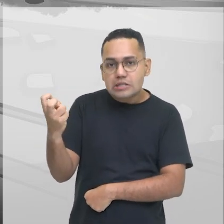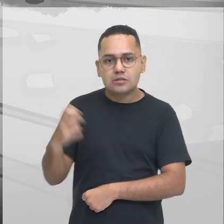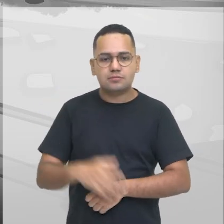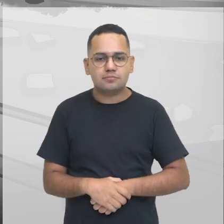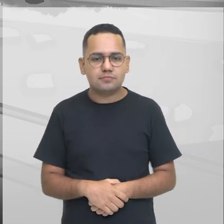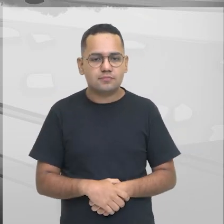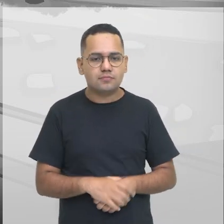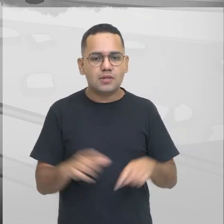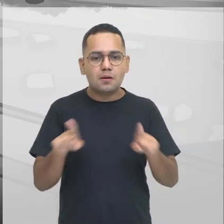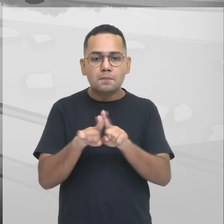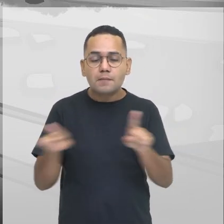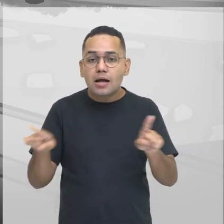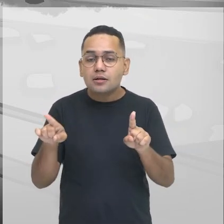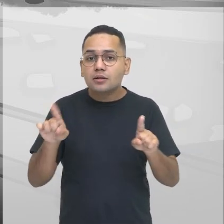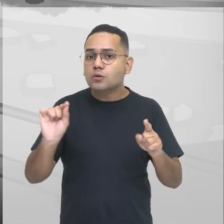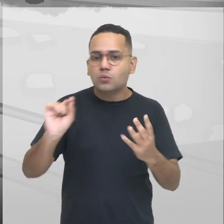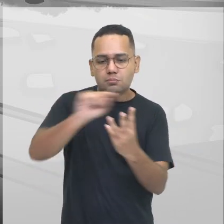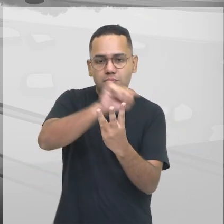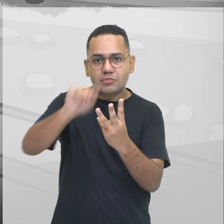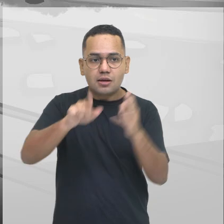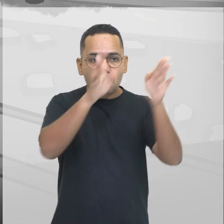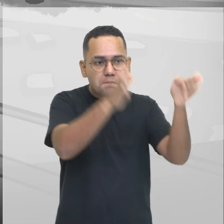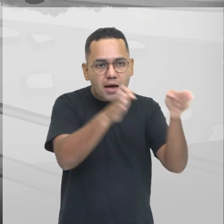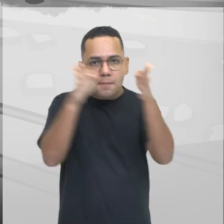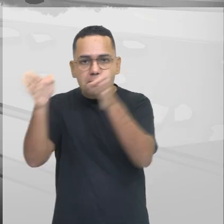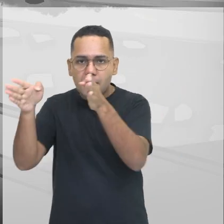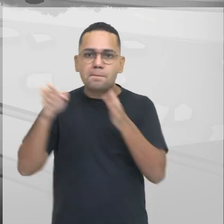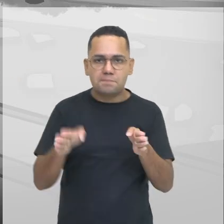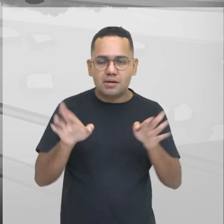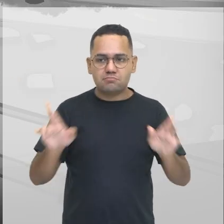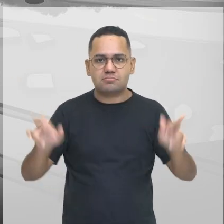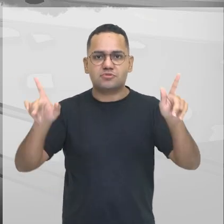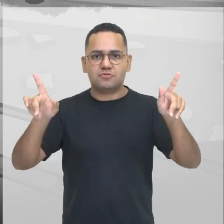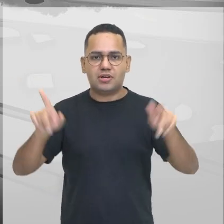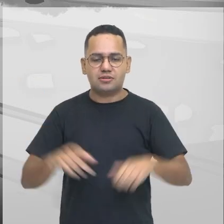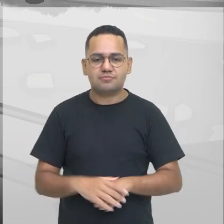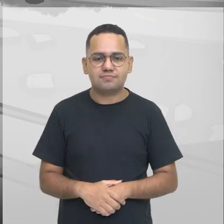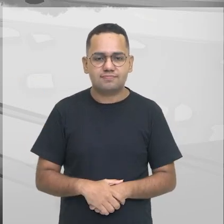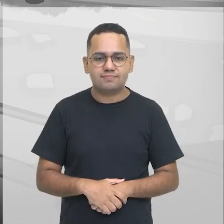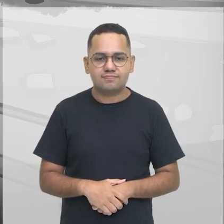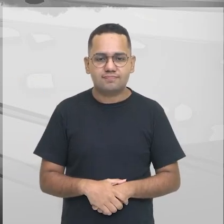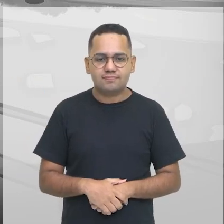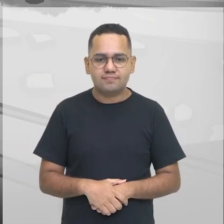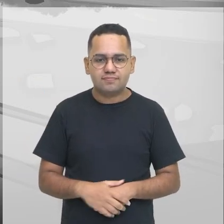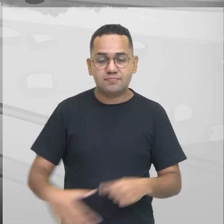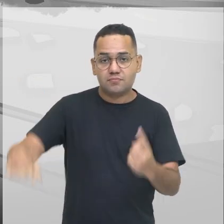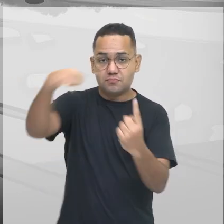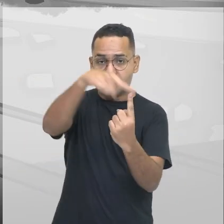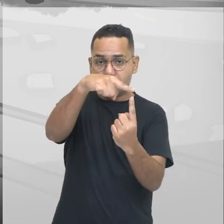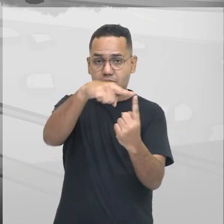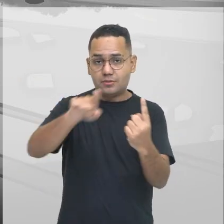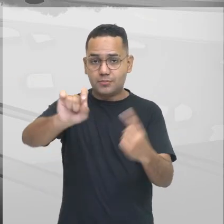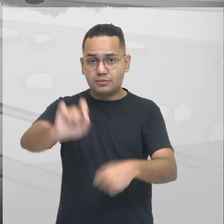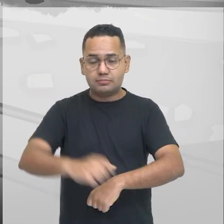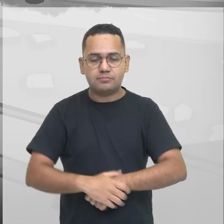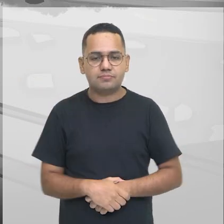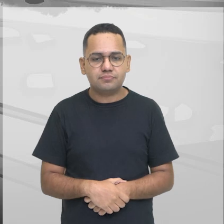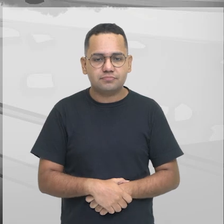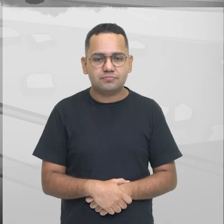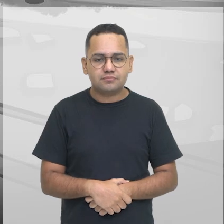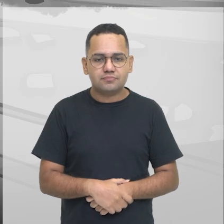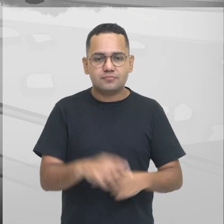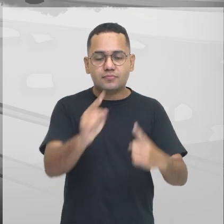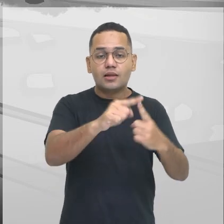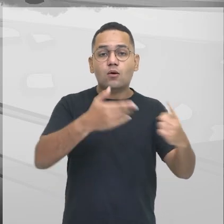costuma dividir esse período em 3 momentos distintos. Prestem atenção. Primeiro momento, gente,